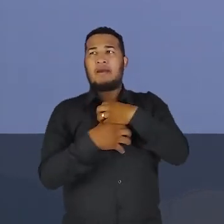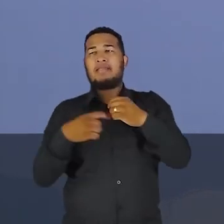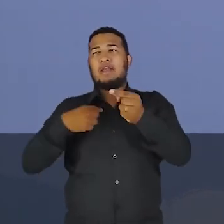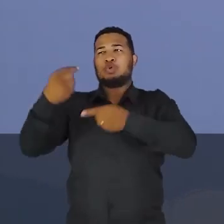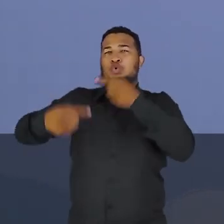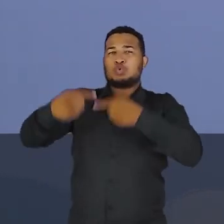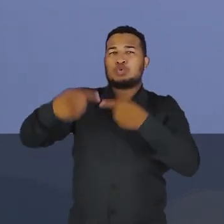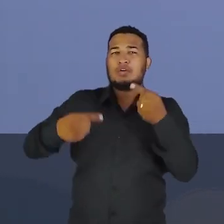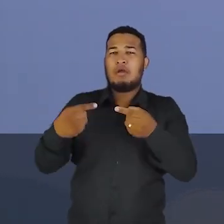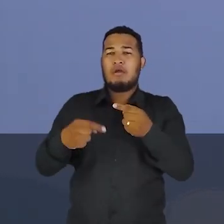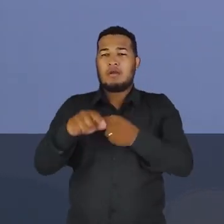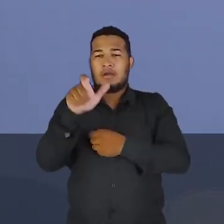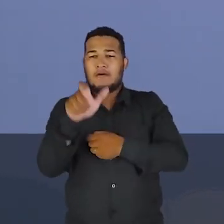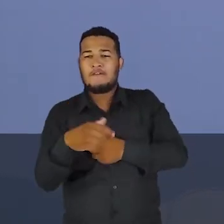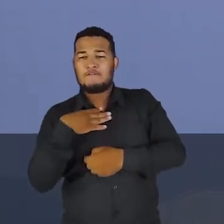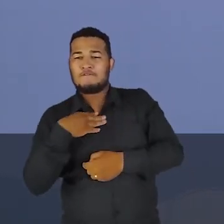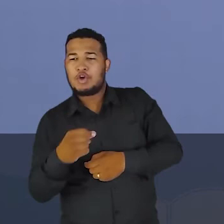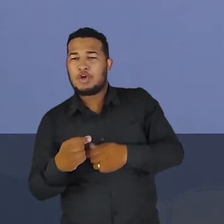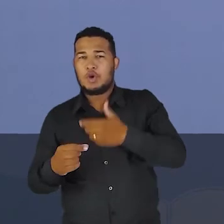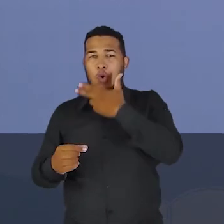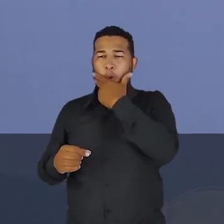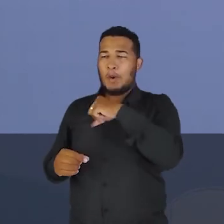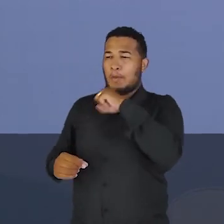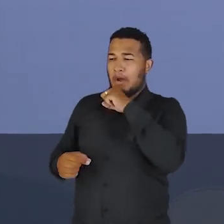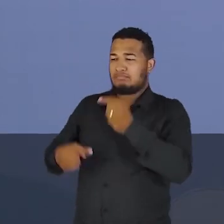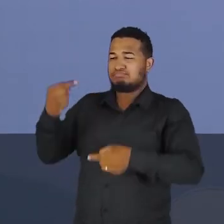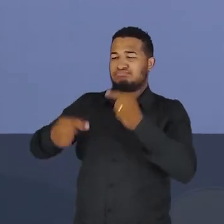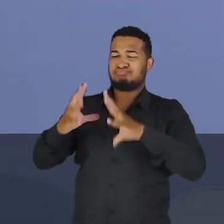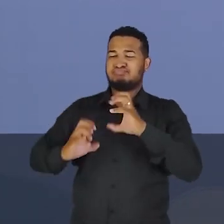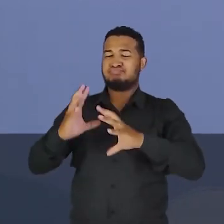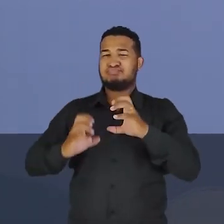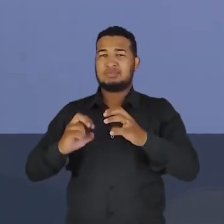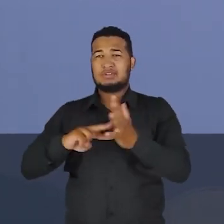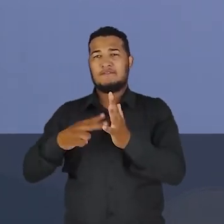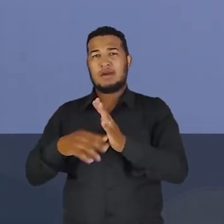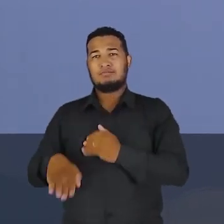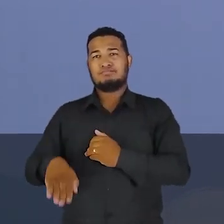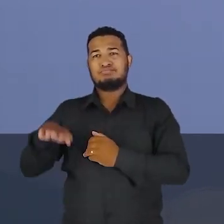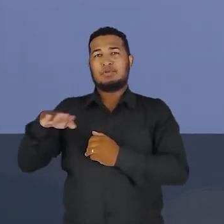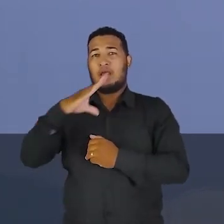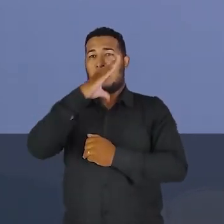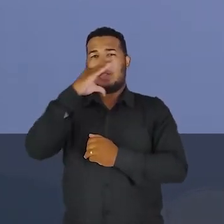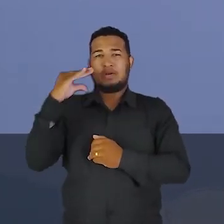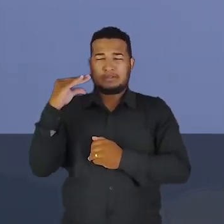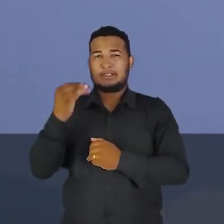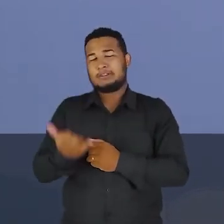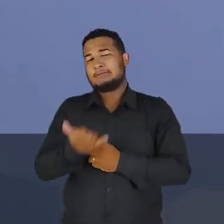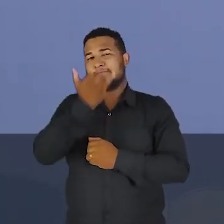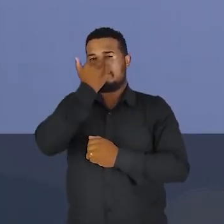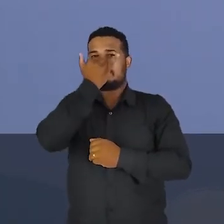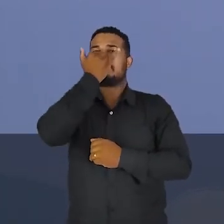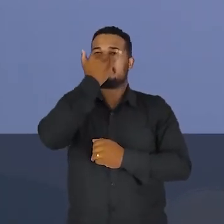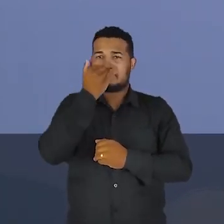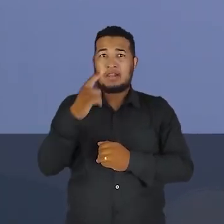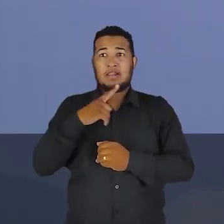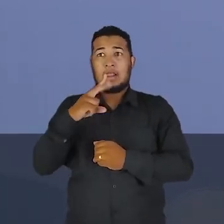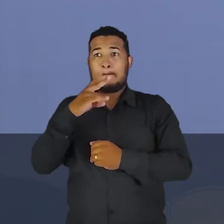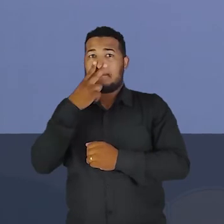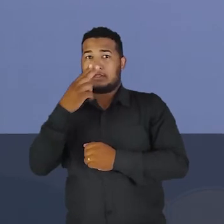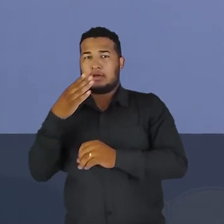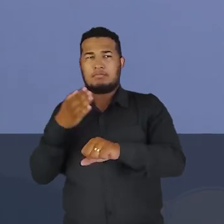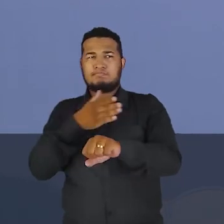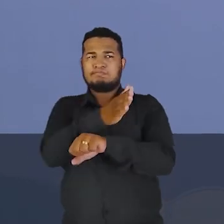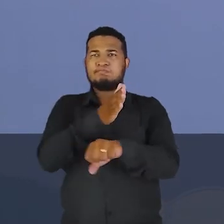relacionamento entre pais e filhos e gerando muitos adolescentes, em especial, vão para